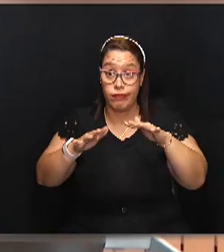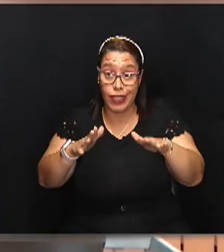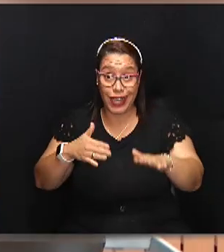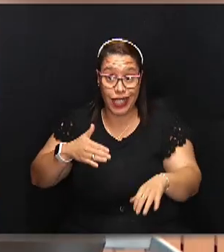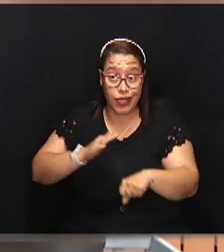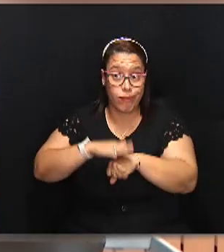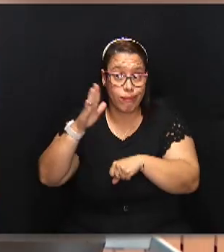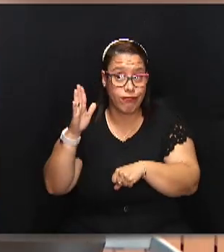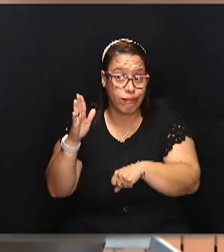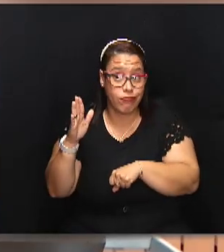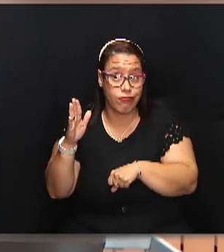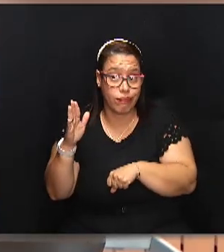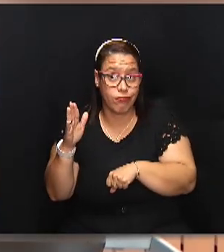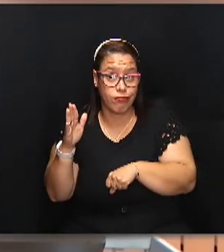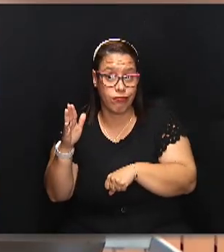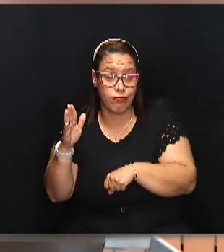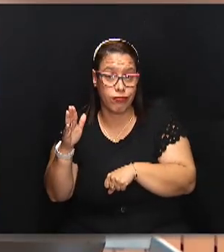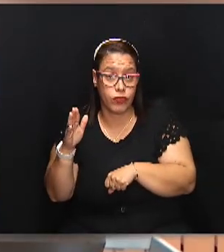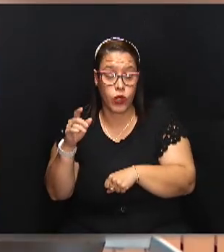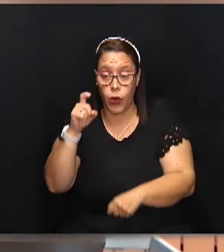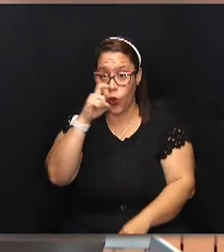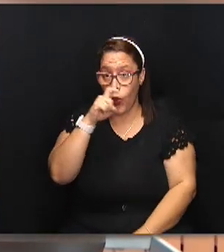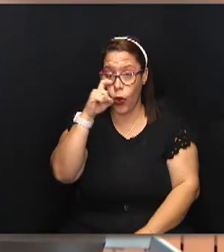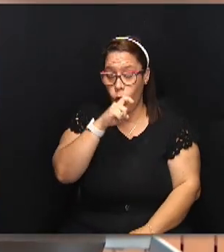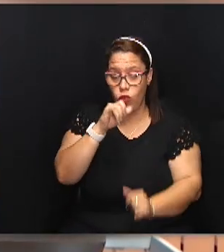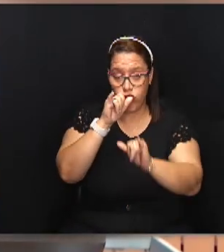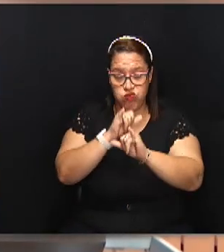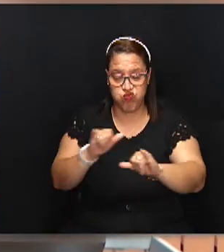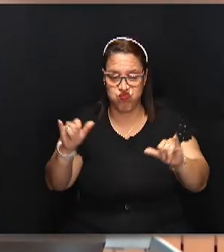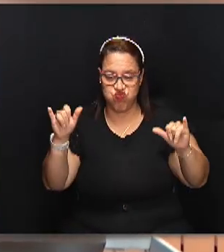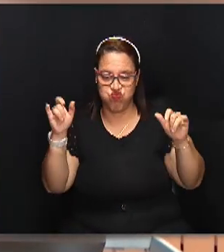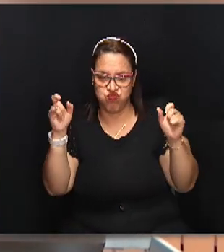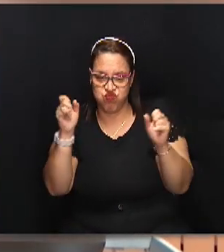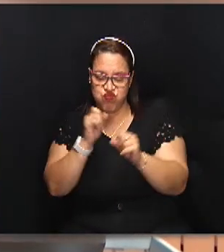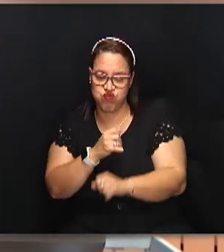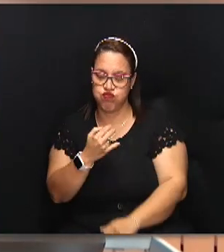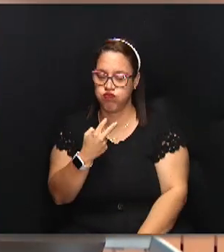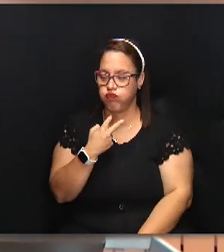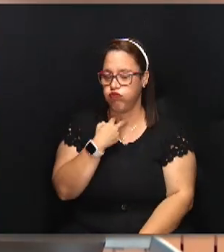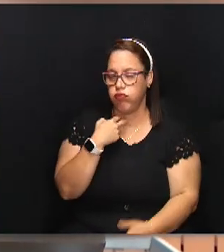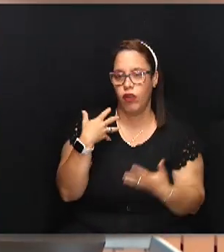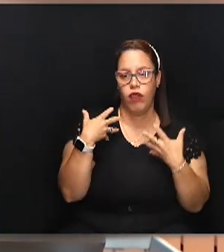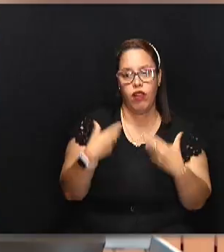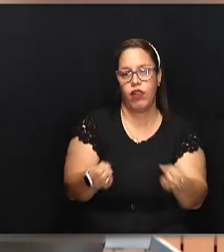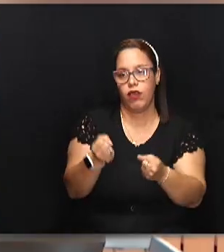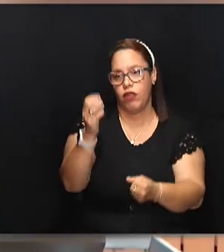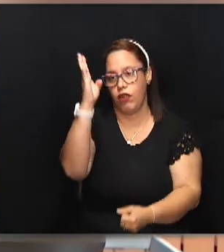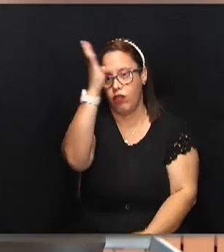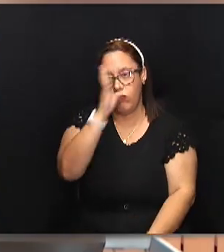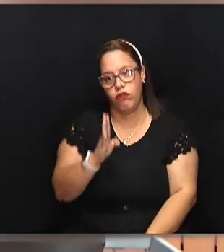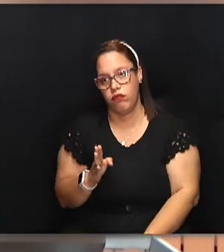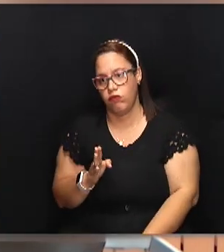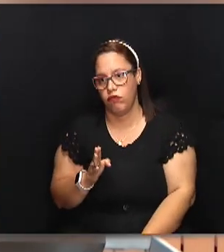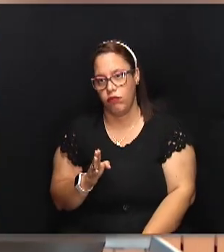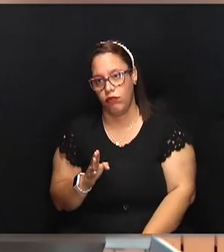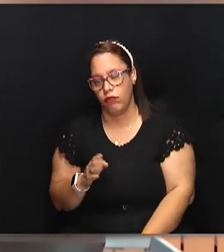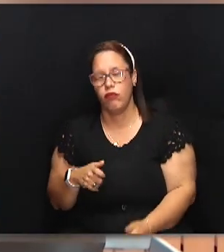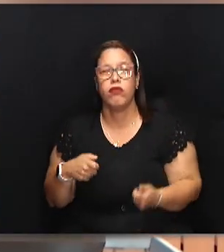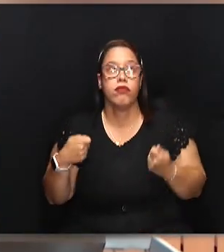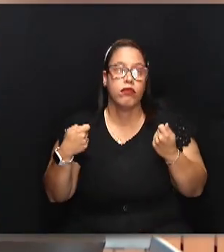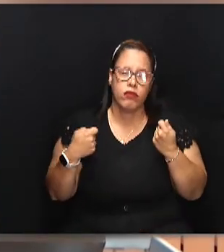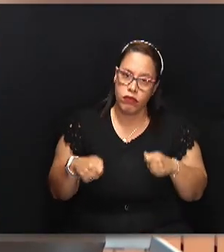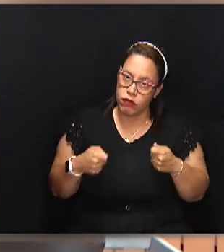mais distribuição de fake news. Esse tipo de coisa a gente não pode mais aceitar no Brasil. A gente precisa que